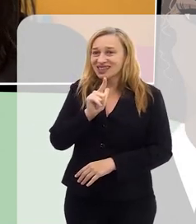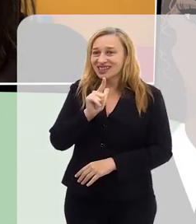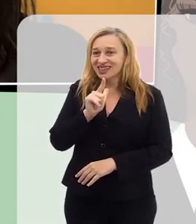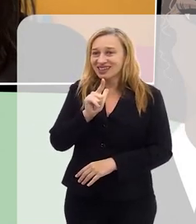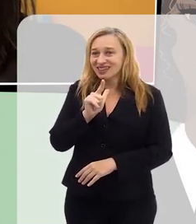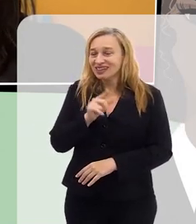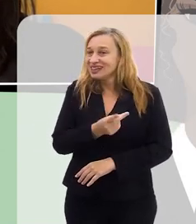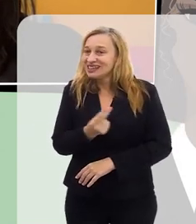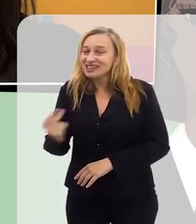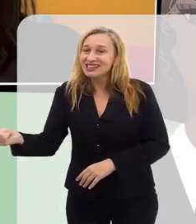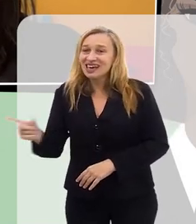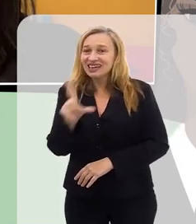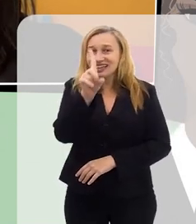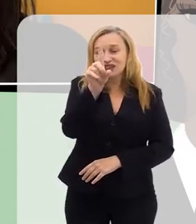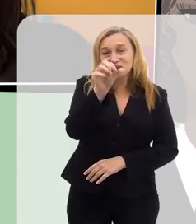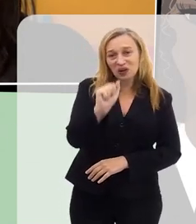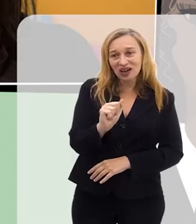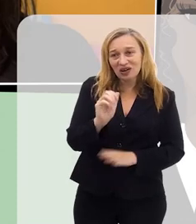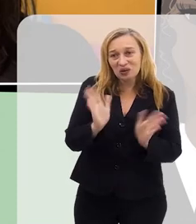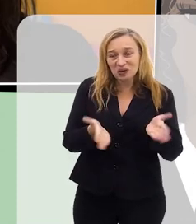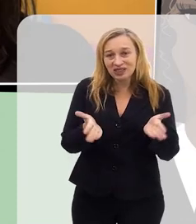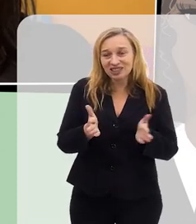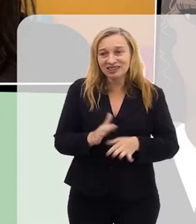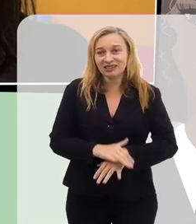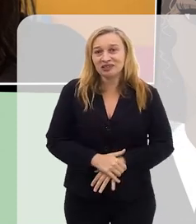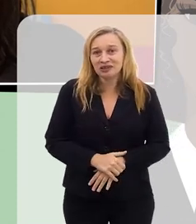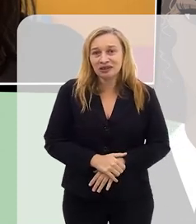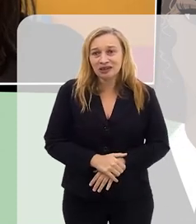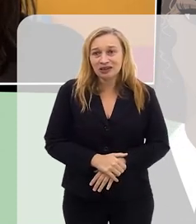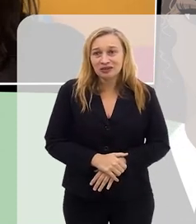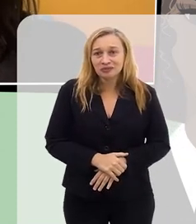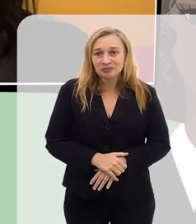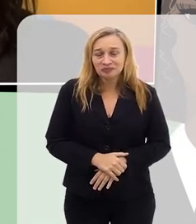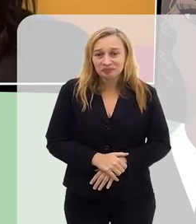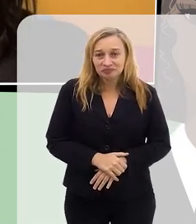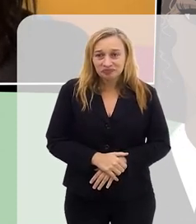me imaginar fazendo outra coisa que não o que eu faço hoje.